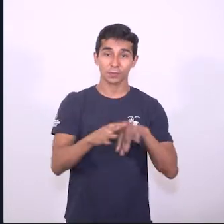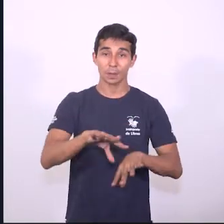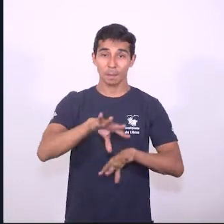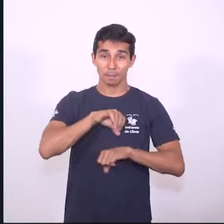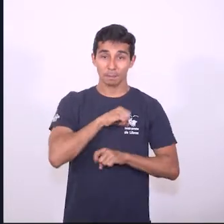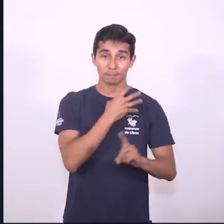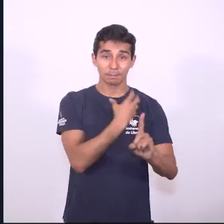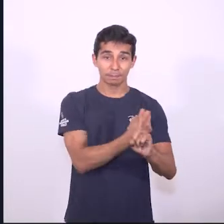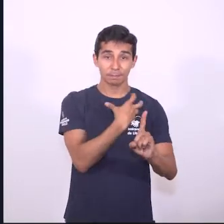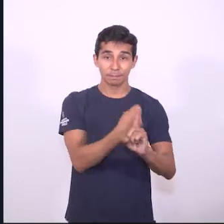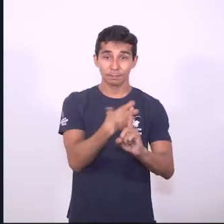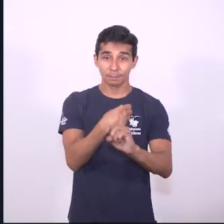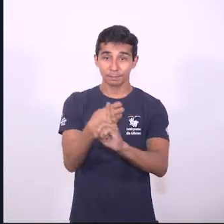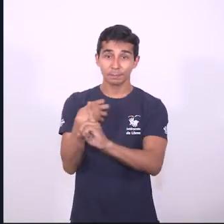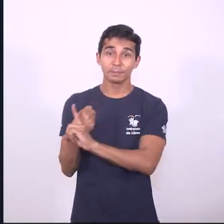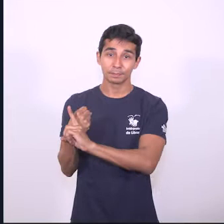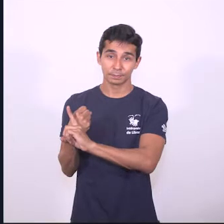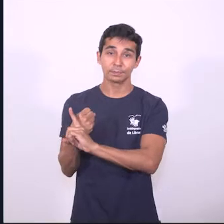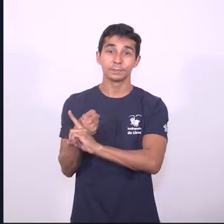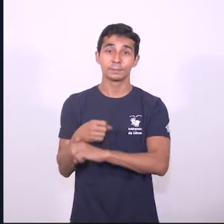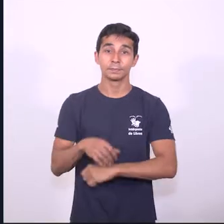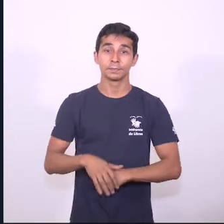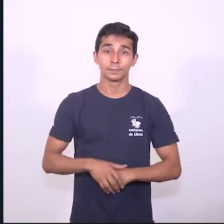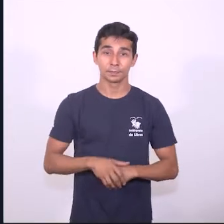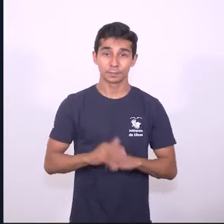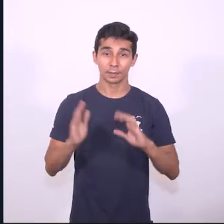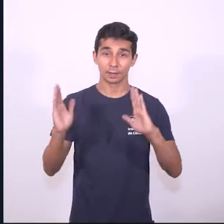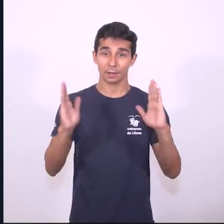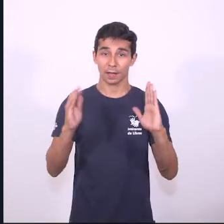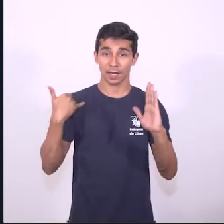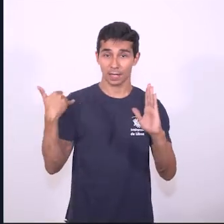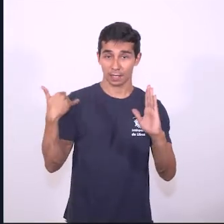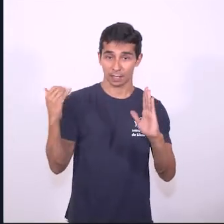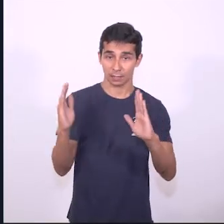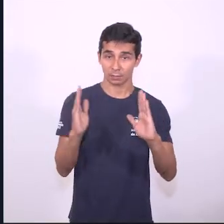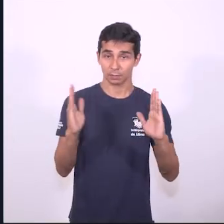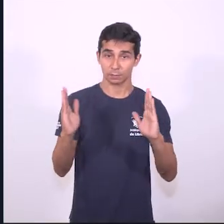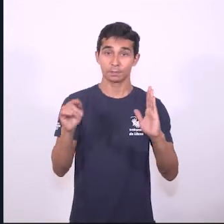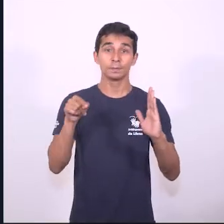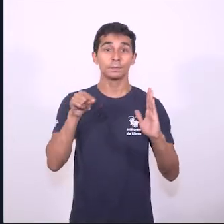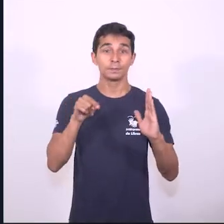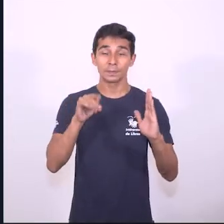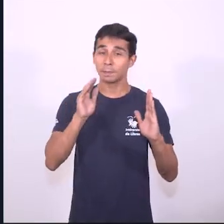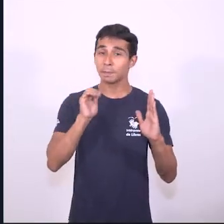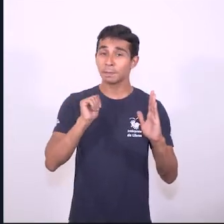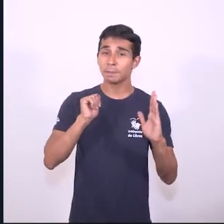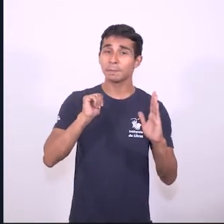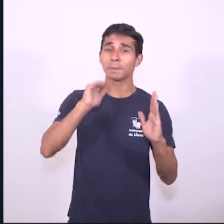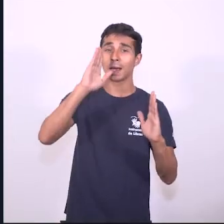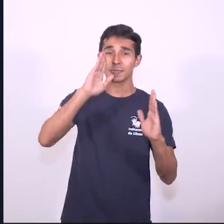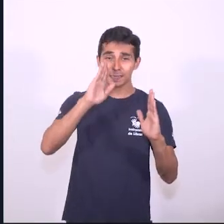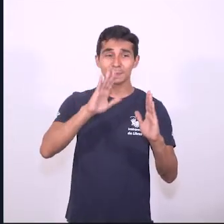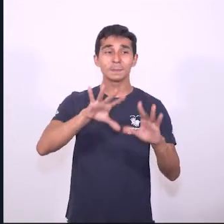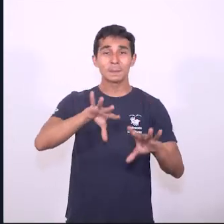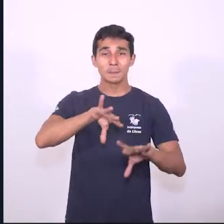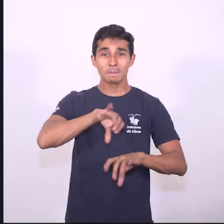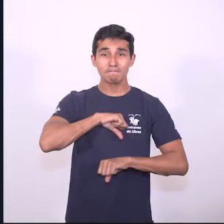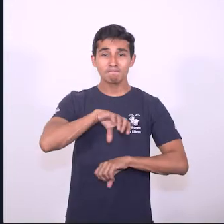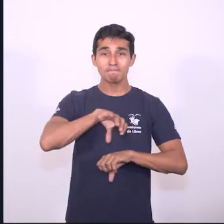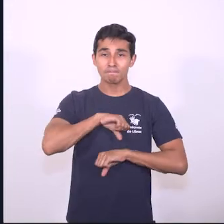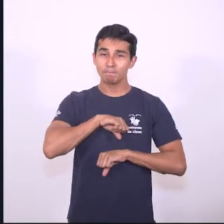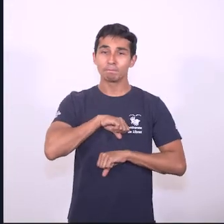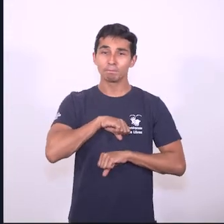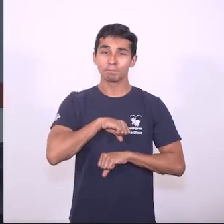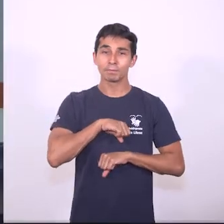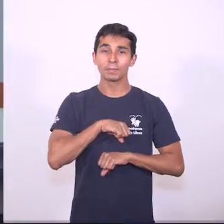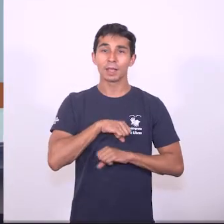de Covid-19, que é exatamente uma característica acentuada dessas novas